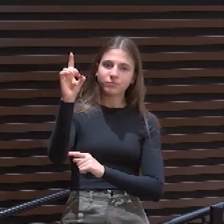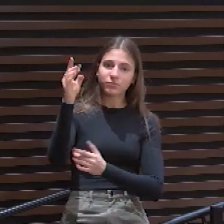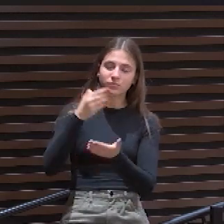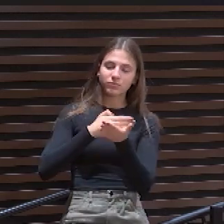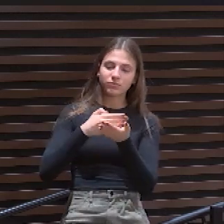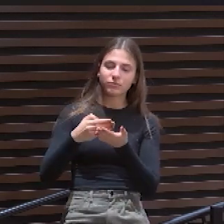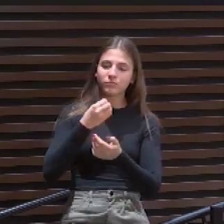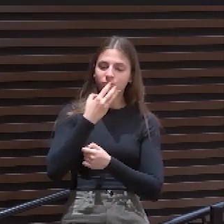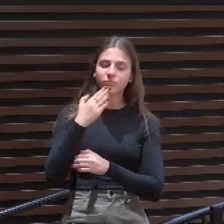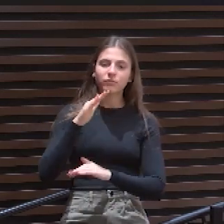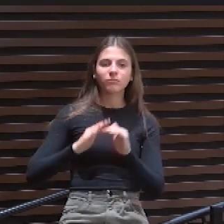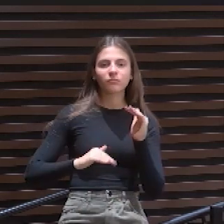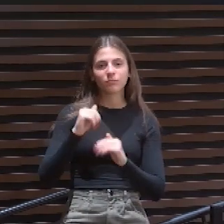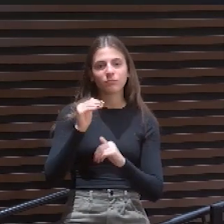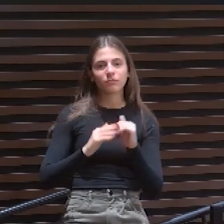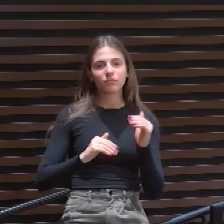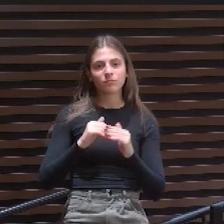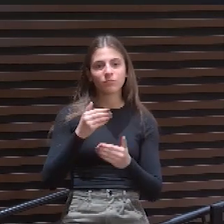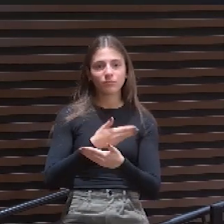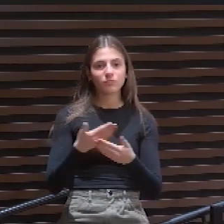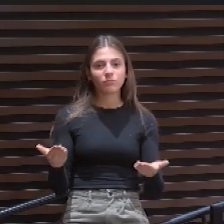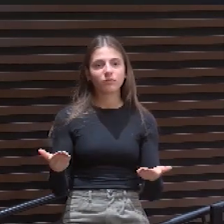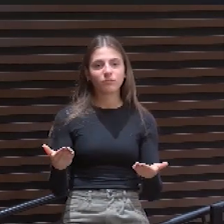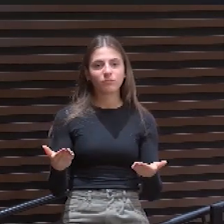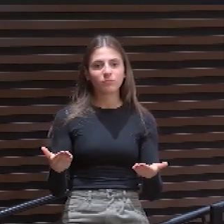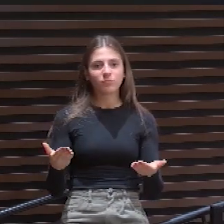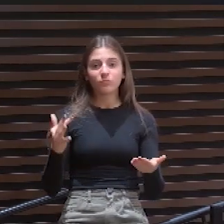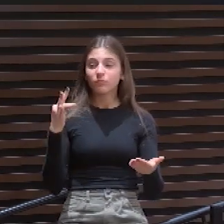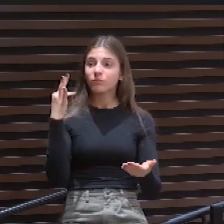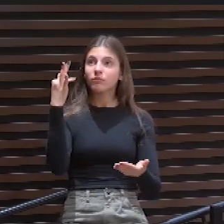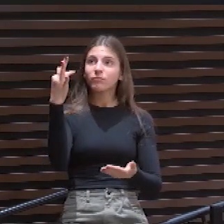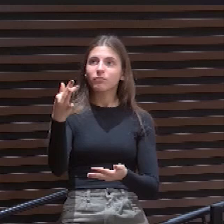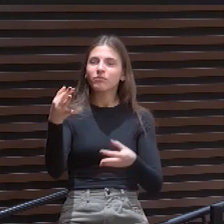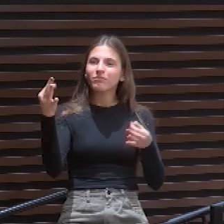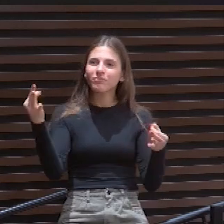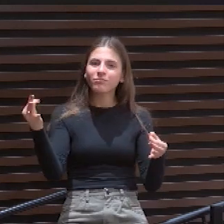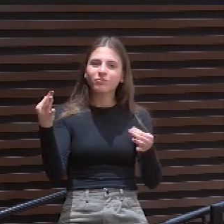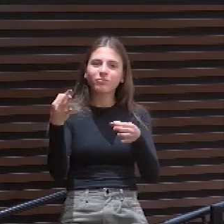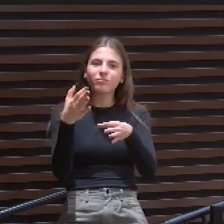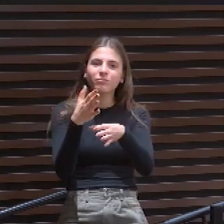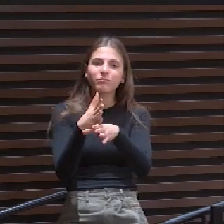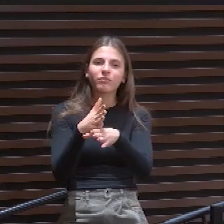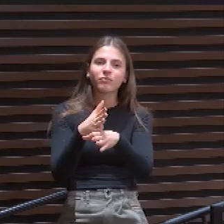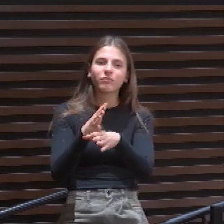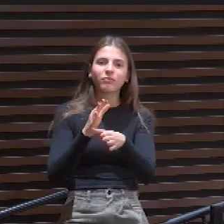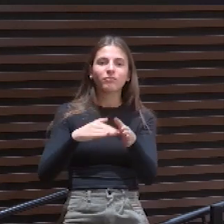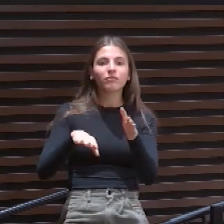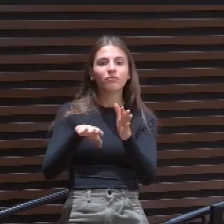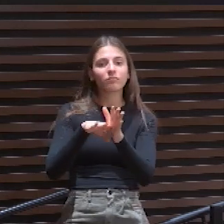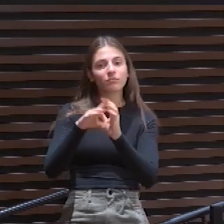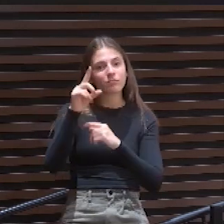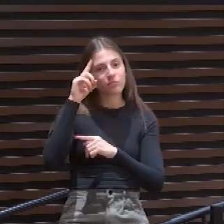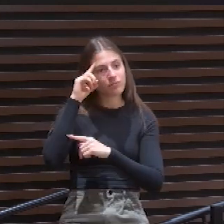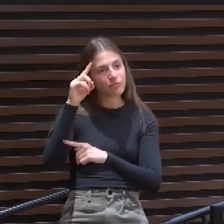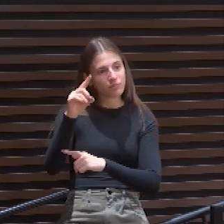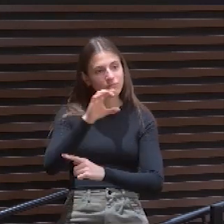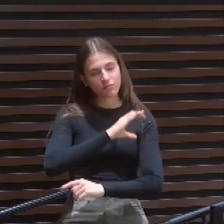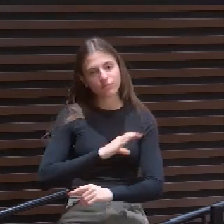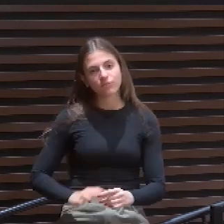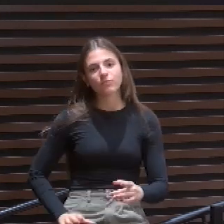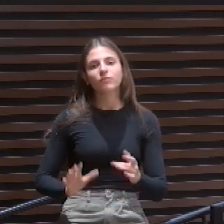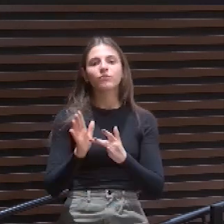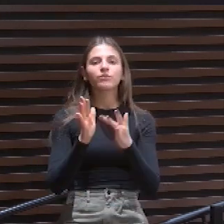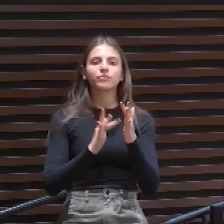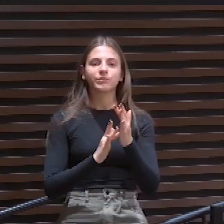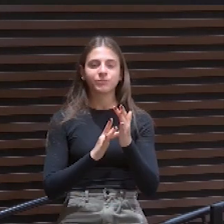que começou a boa obra em vós há de completá-la até o dia de Cristo